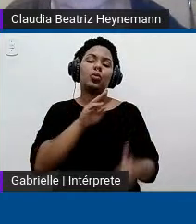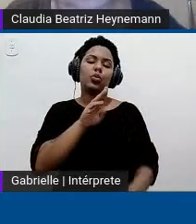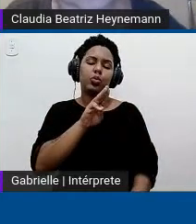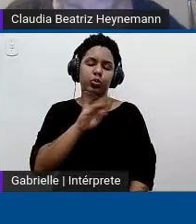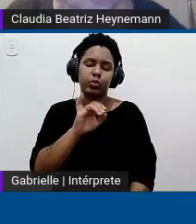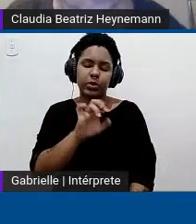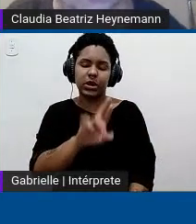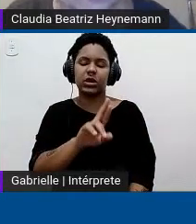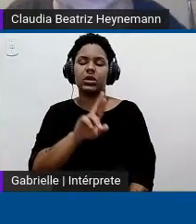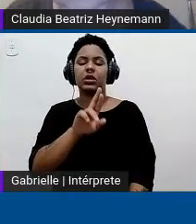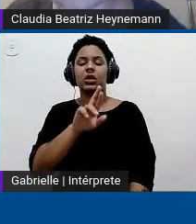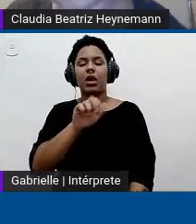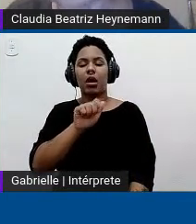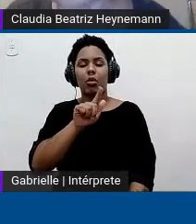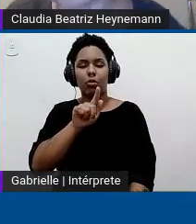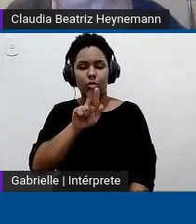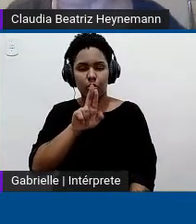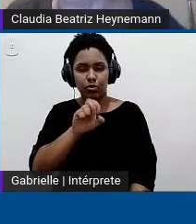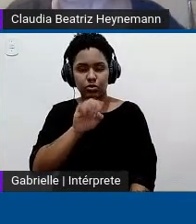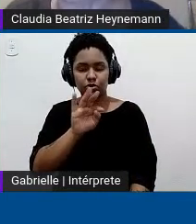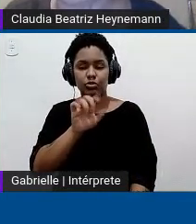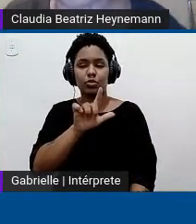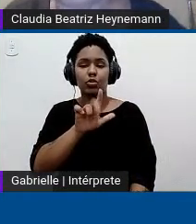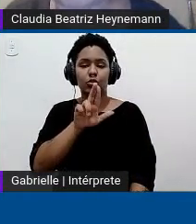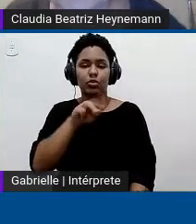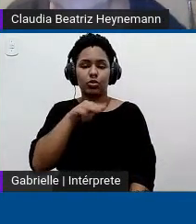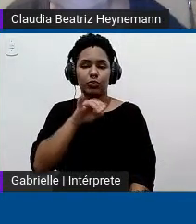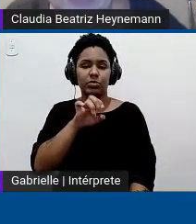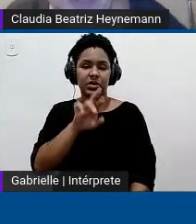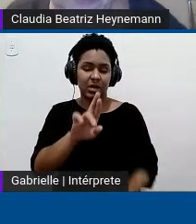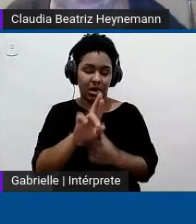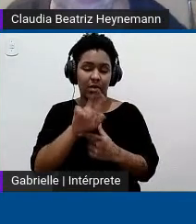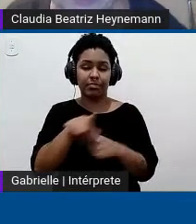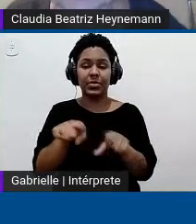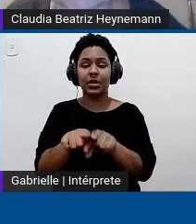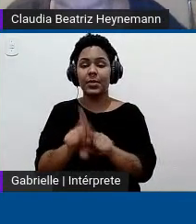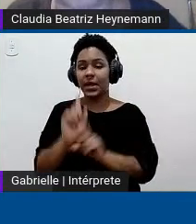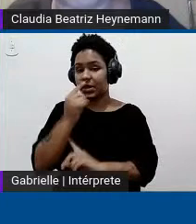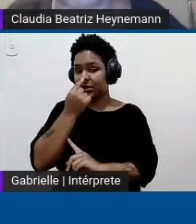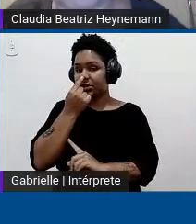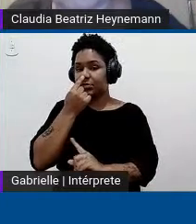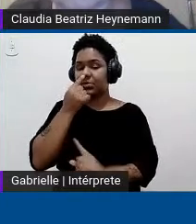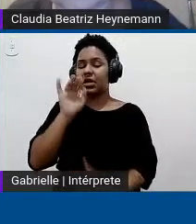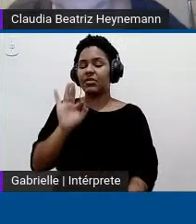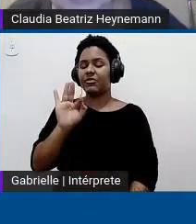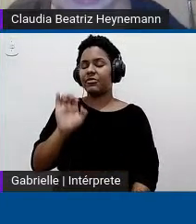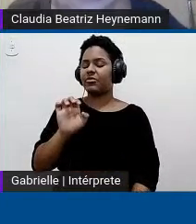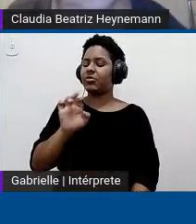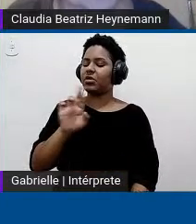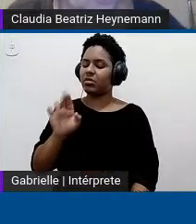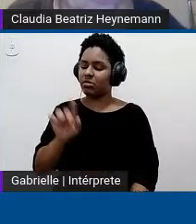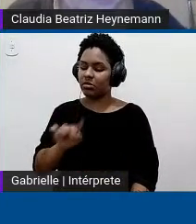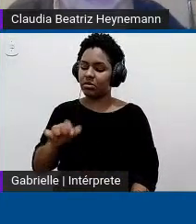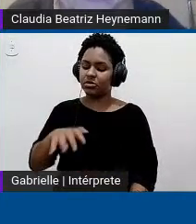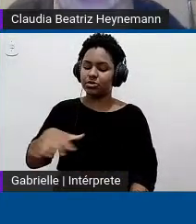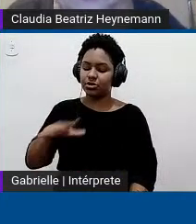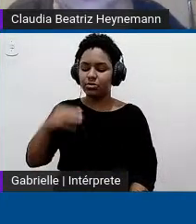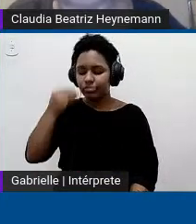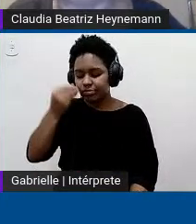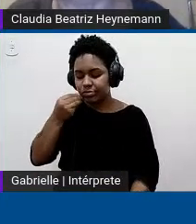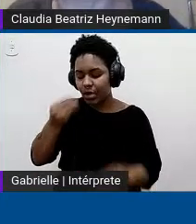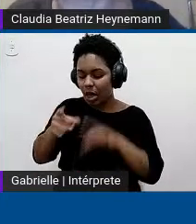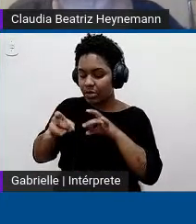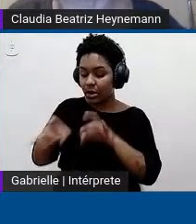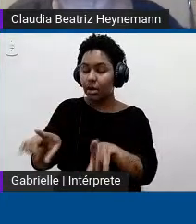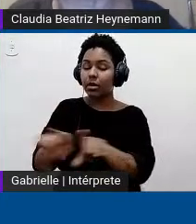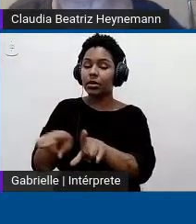que eles apresentaram ao público em 1895. A intimidade de Ferreis com a experimentação no campo da imagem técnica, também como empresário, né,